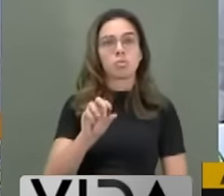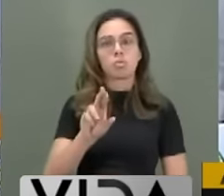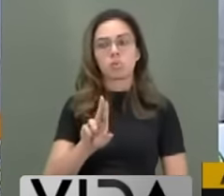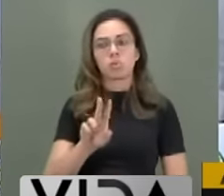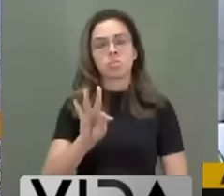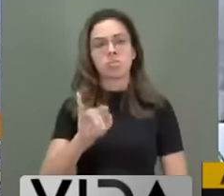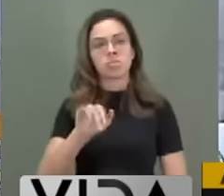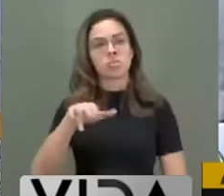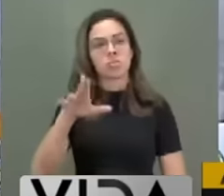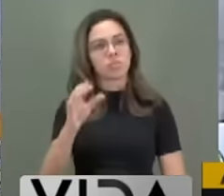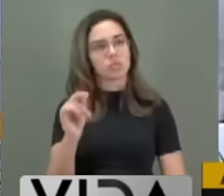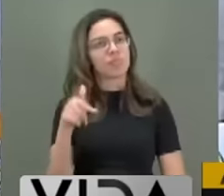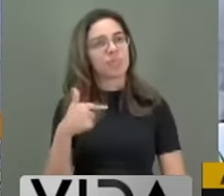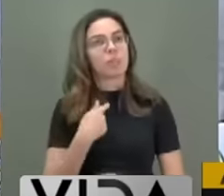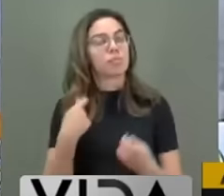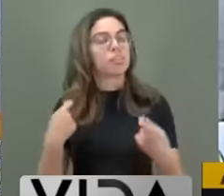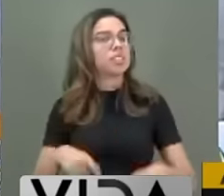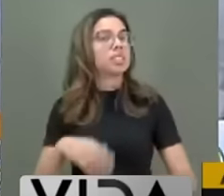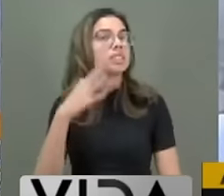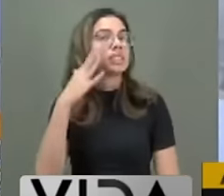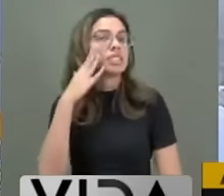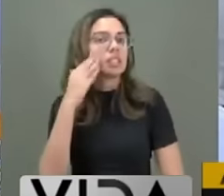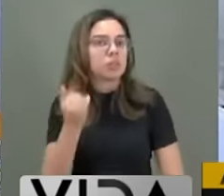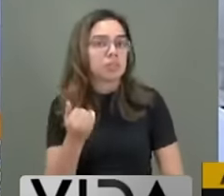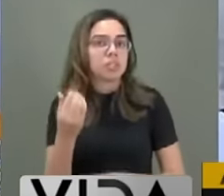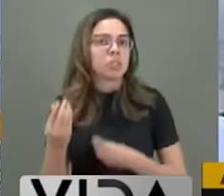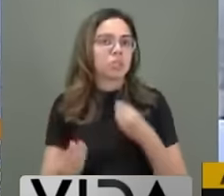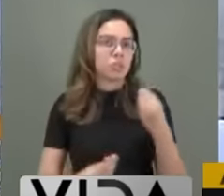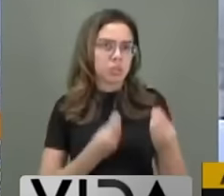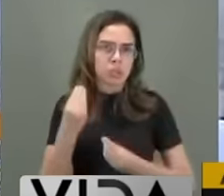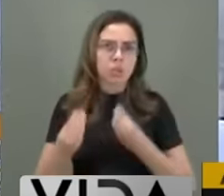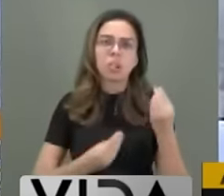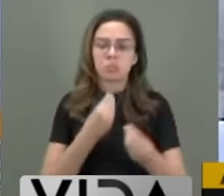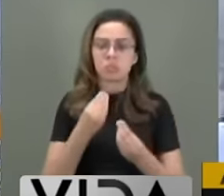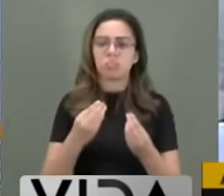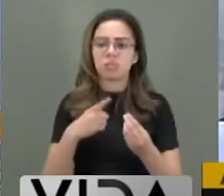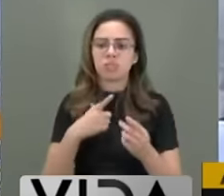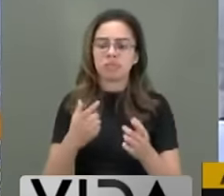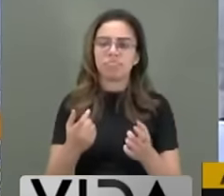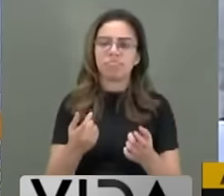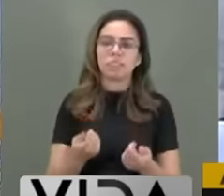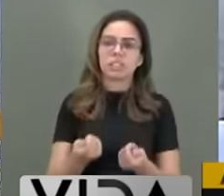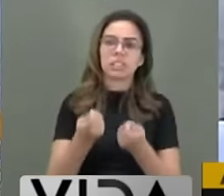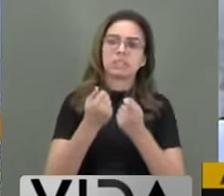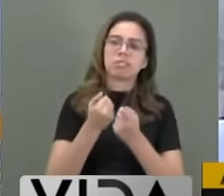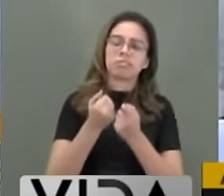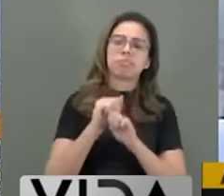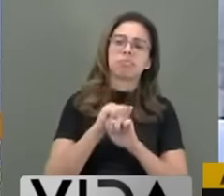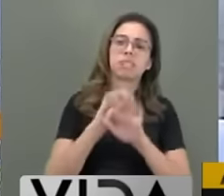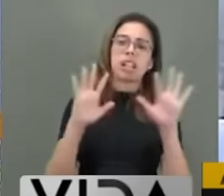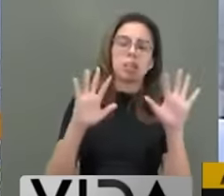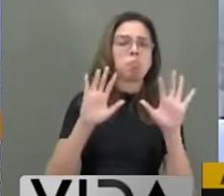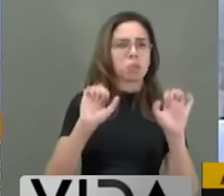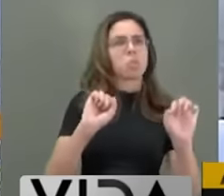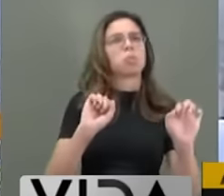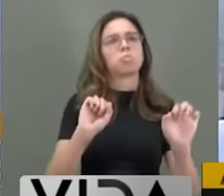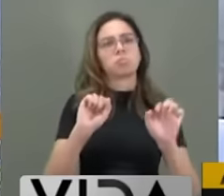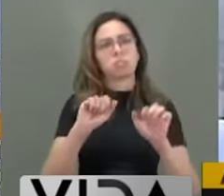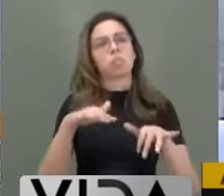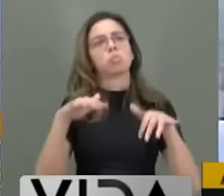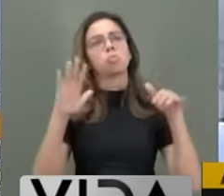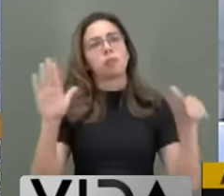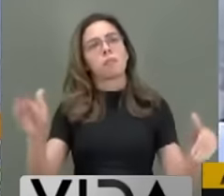nós precisamos saber, ter acesso à inteligência, pode ser de uma forma fechada, inclusive, se tiver que pedir uma audiência fechada